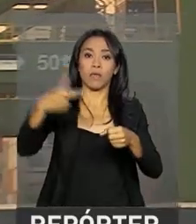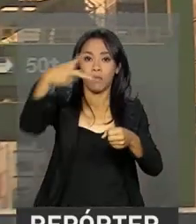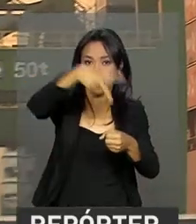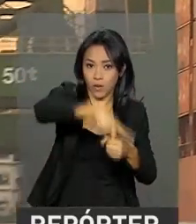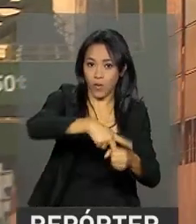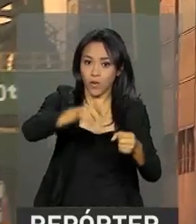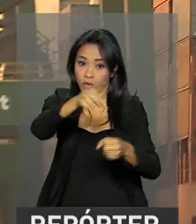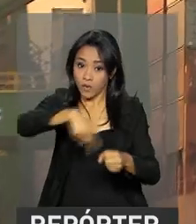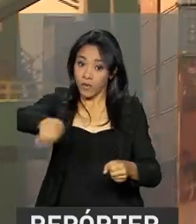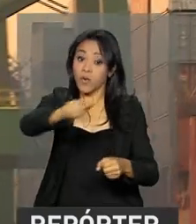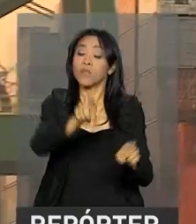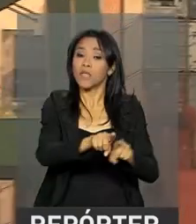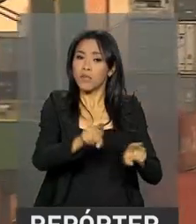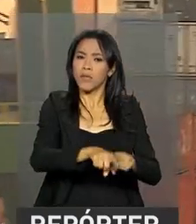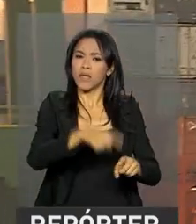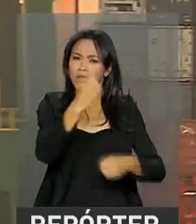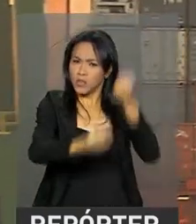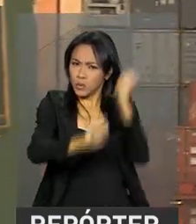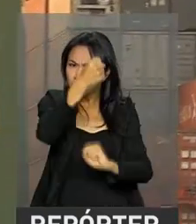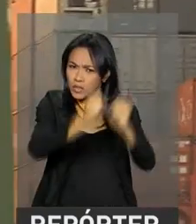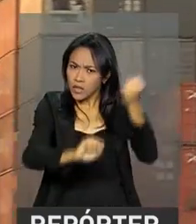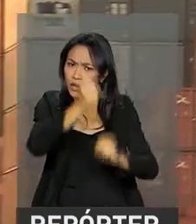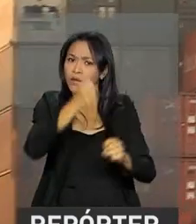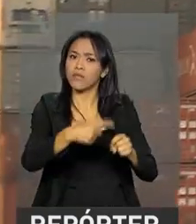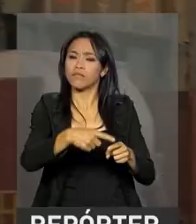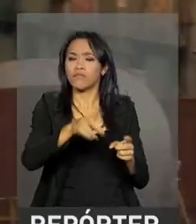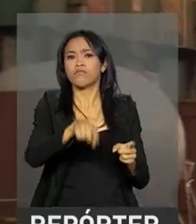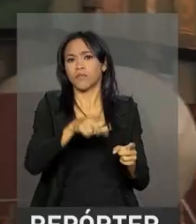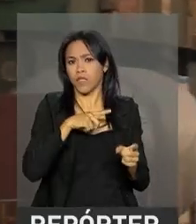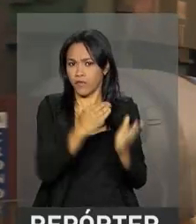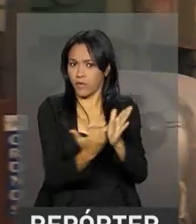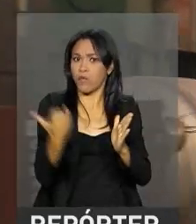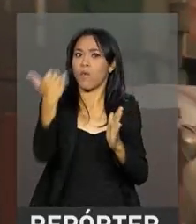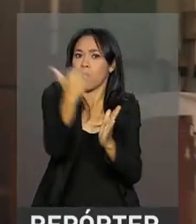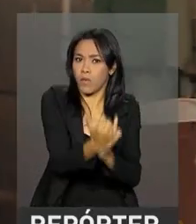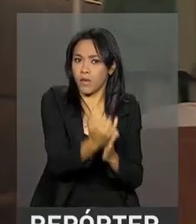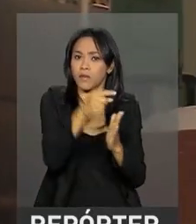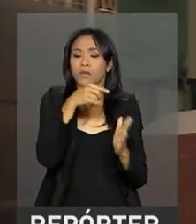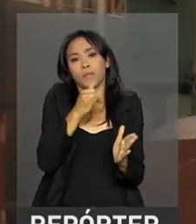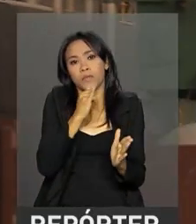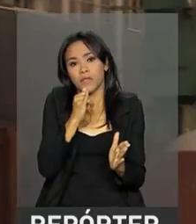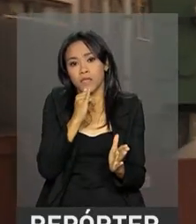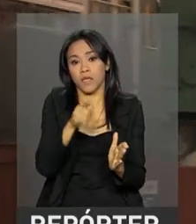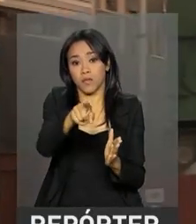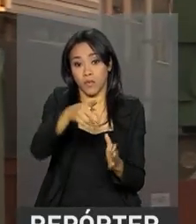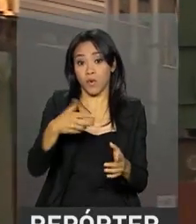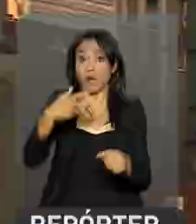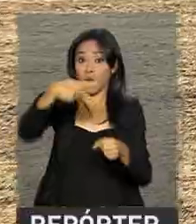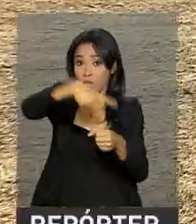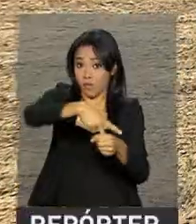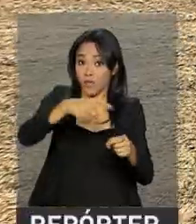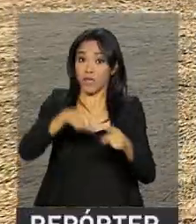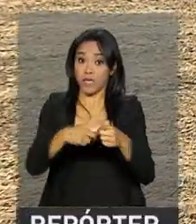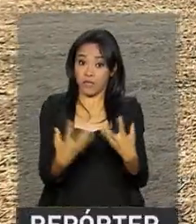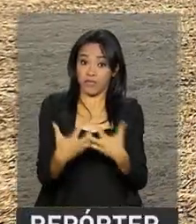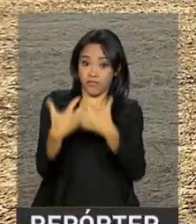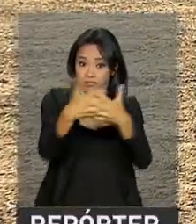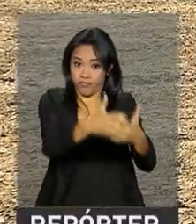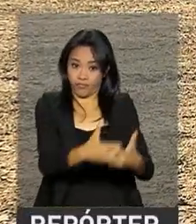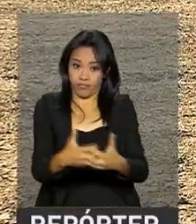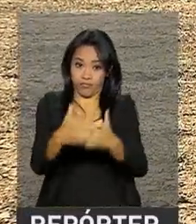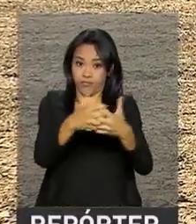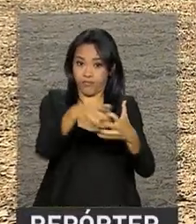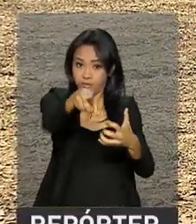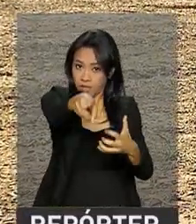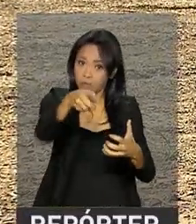exportações de manufaturados também apresentaram aumento expressivo alavancadas por produtos como óleos Combustíveis e tratores a balança